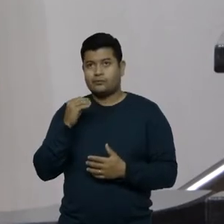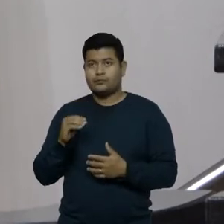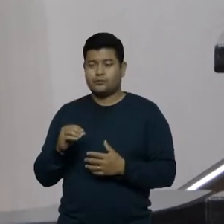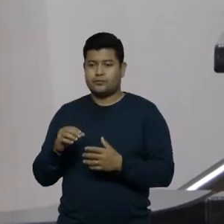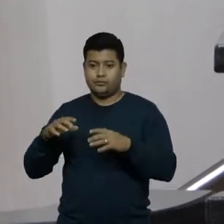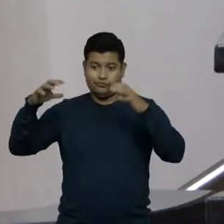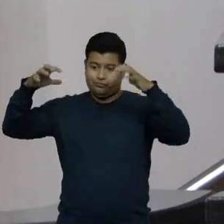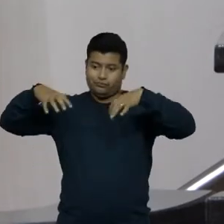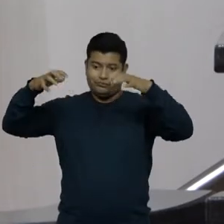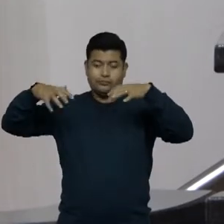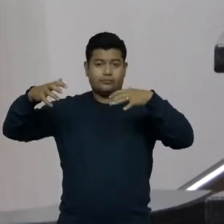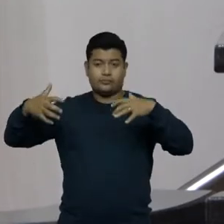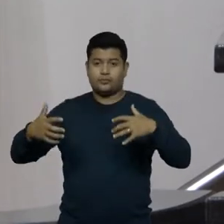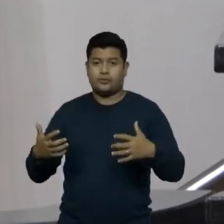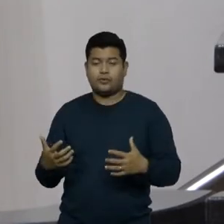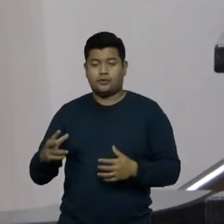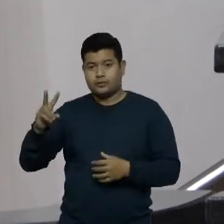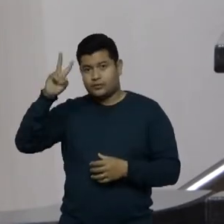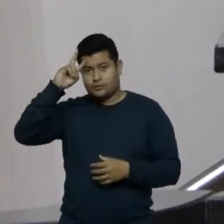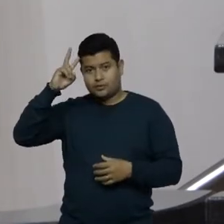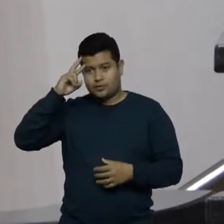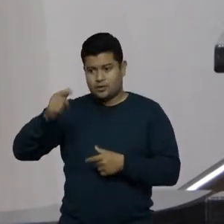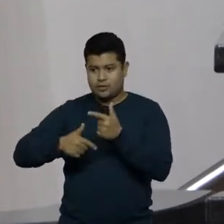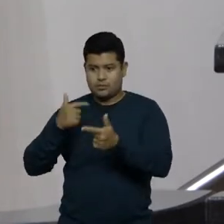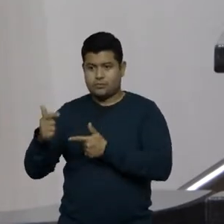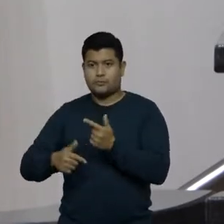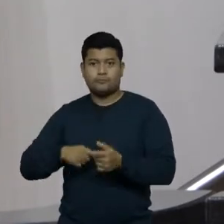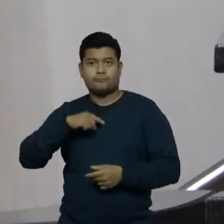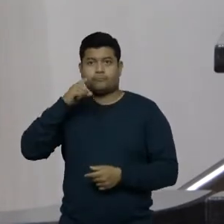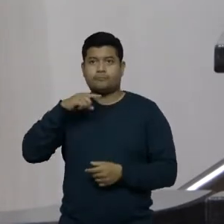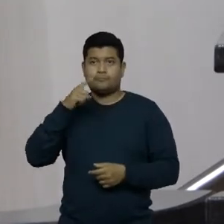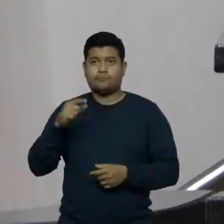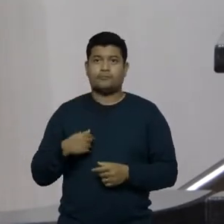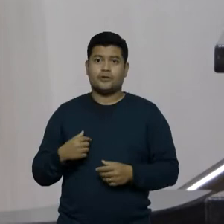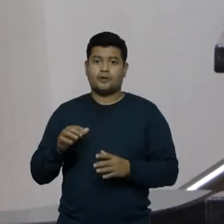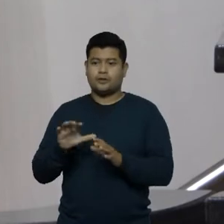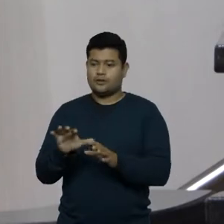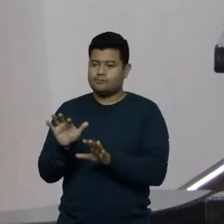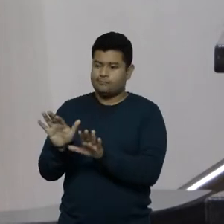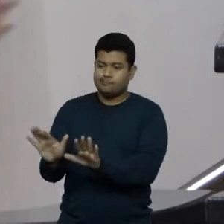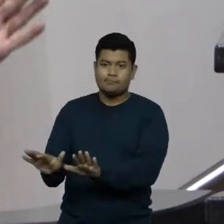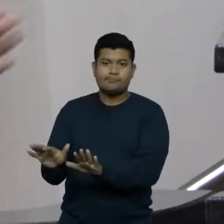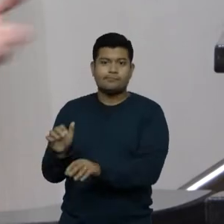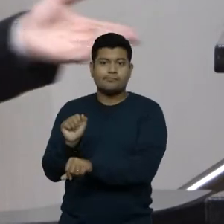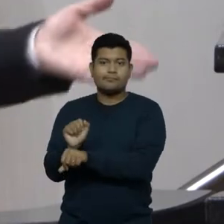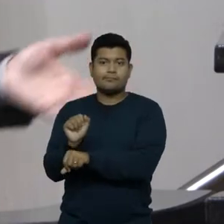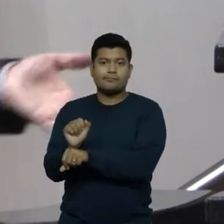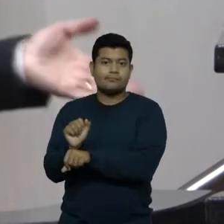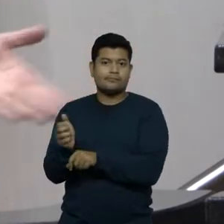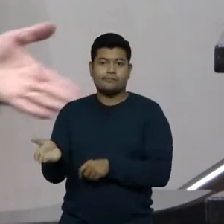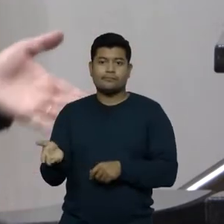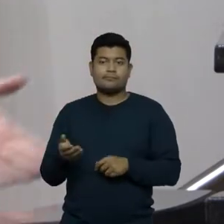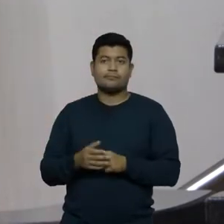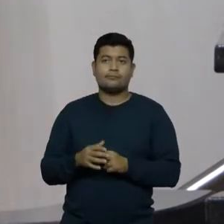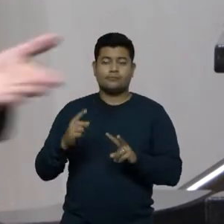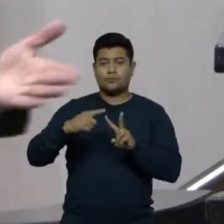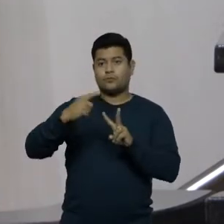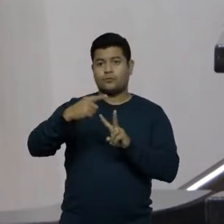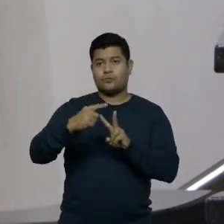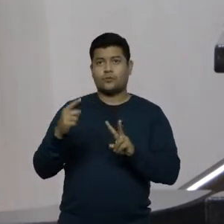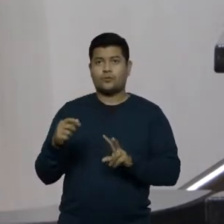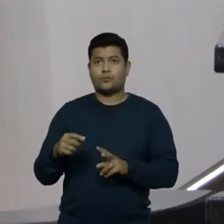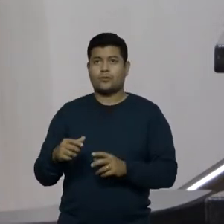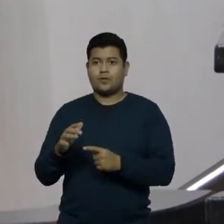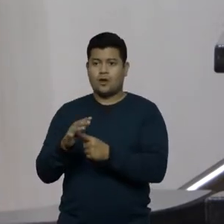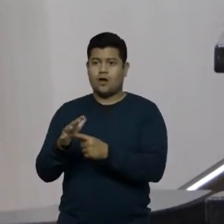tava chovendo segunda-feira tem uns não estava eu tava ali encostadinha me desculpe com duas máquinas assim